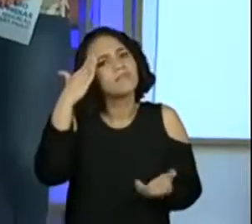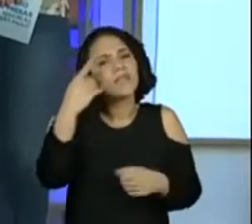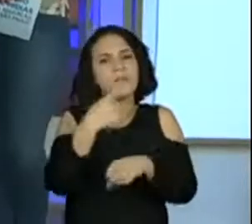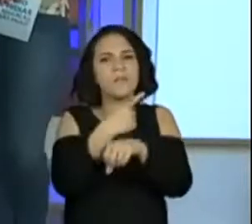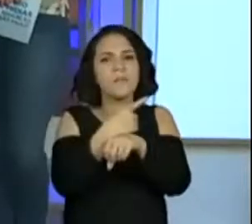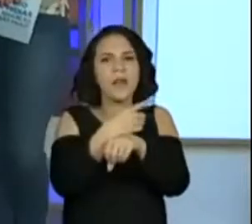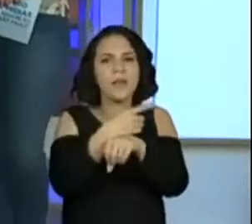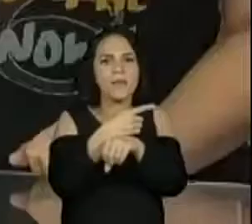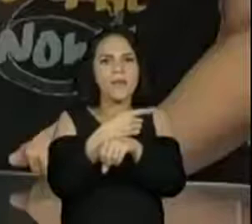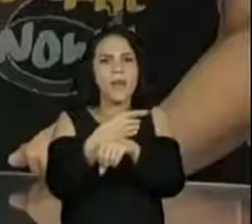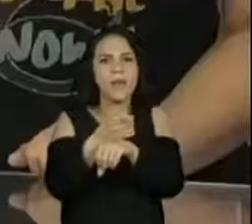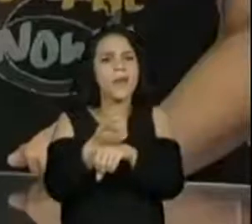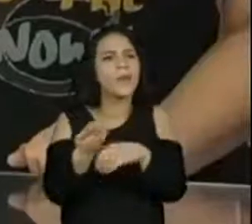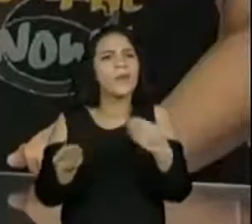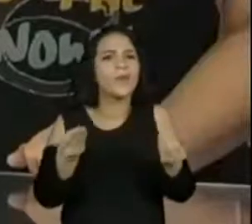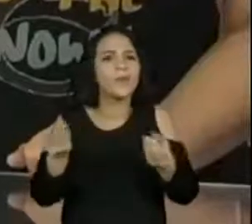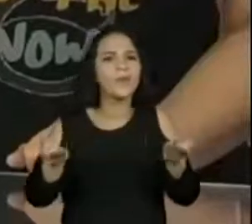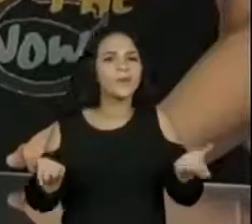ponteiro.